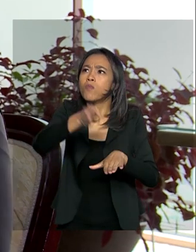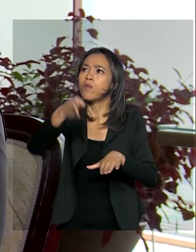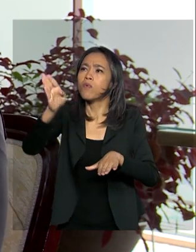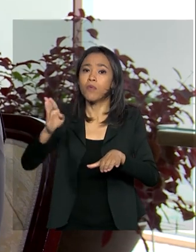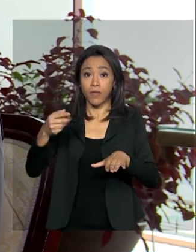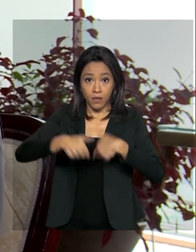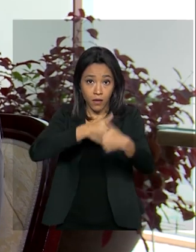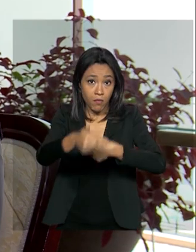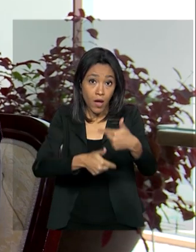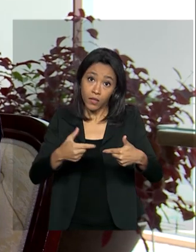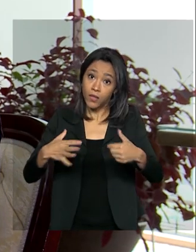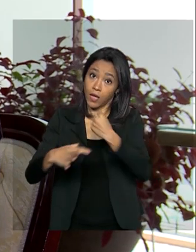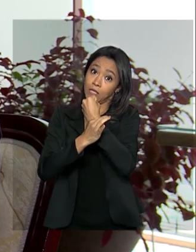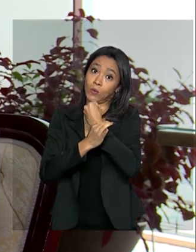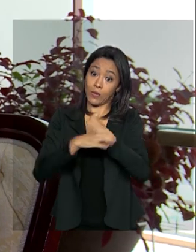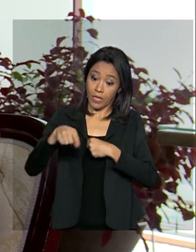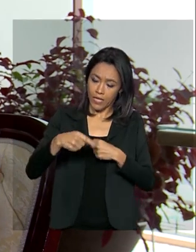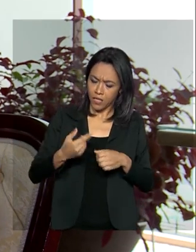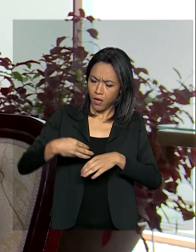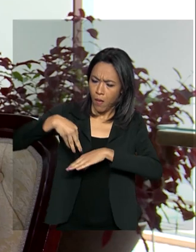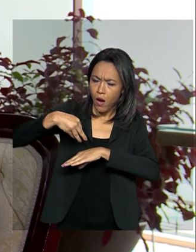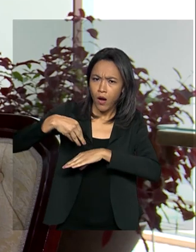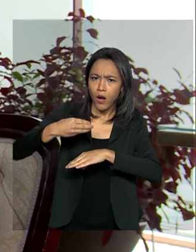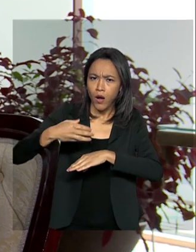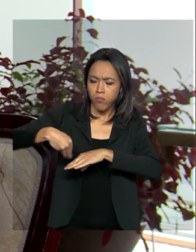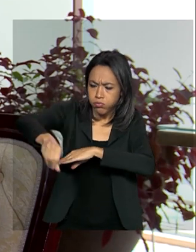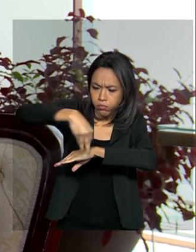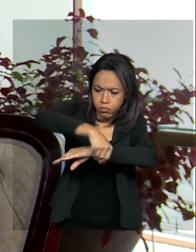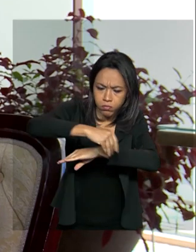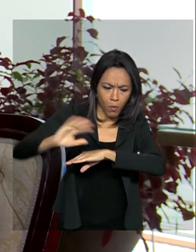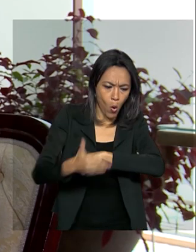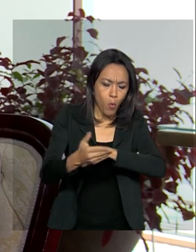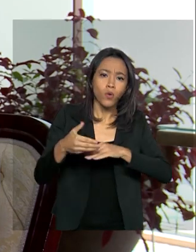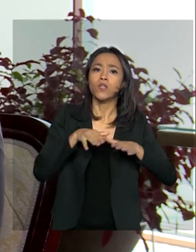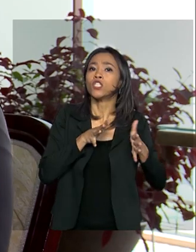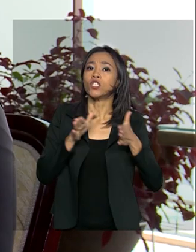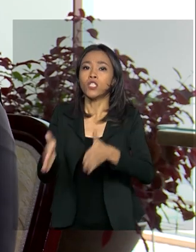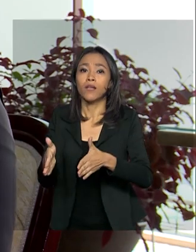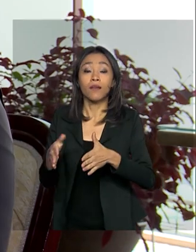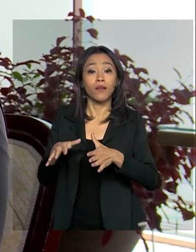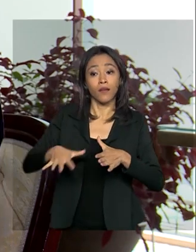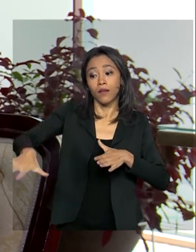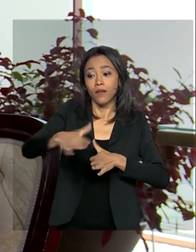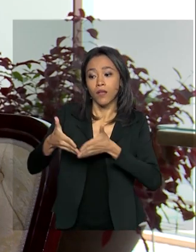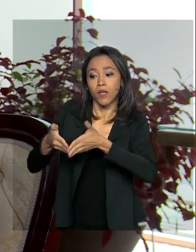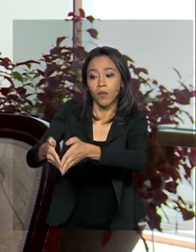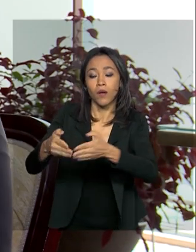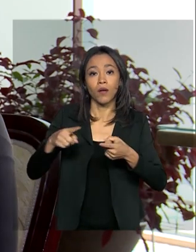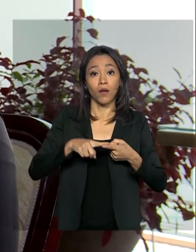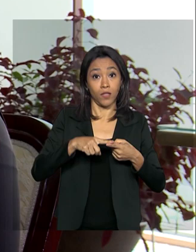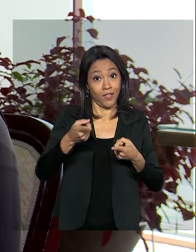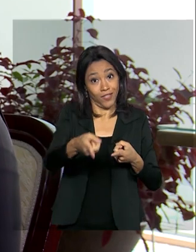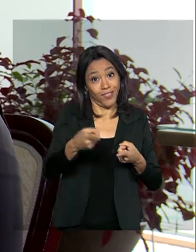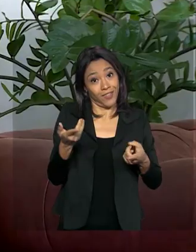ministério da infraestrutura para garantir que é e é curte toda essa produção chegue até os portos seja exportada chega na cidade enfim chega na